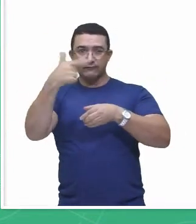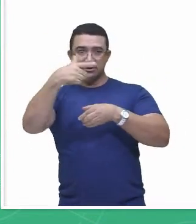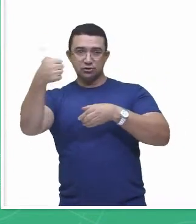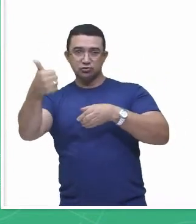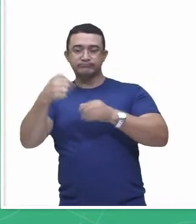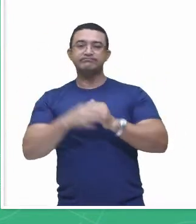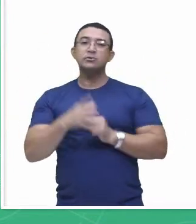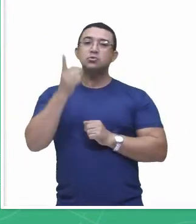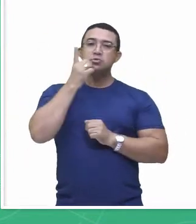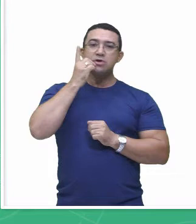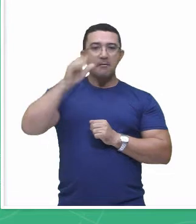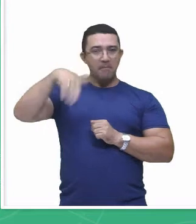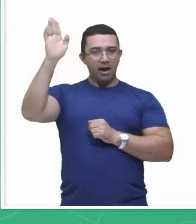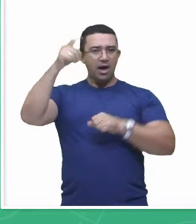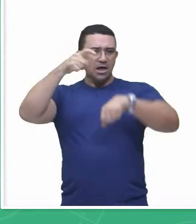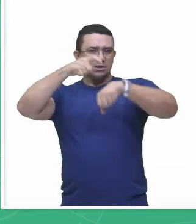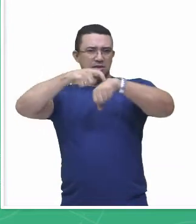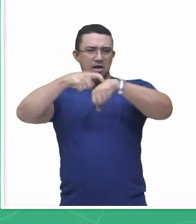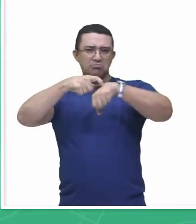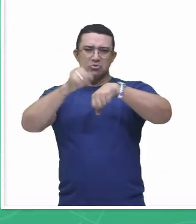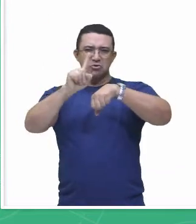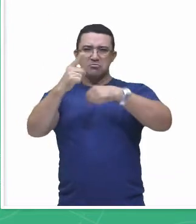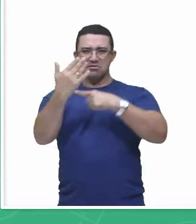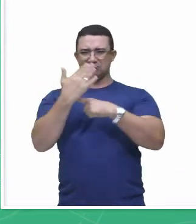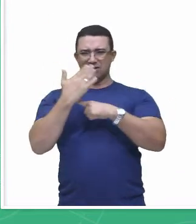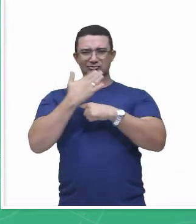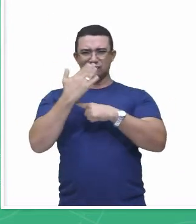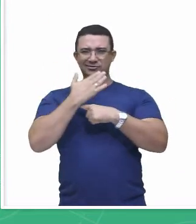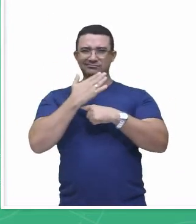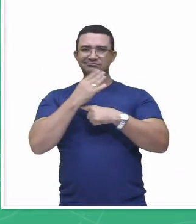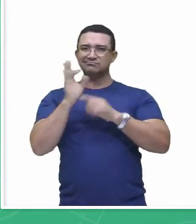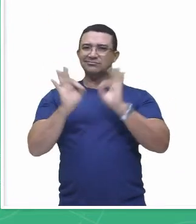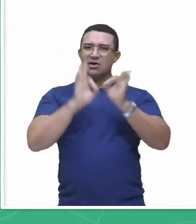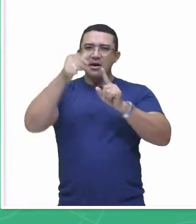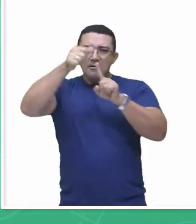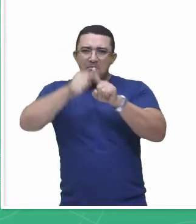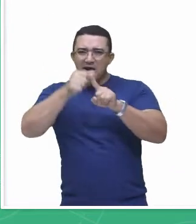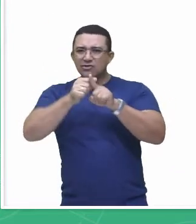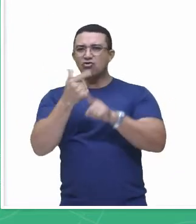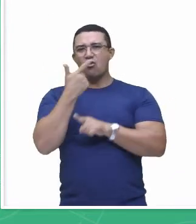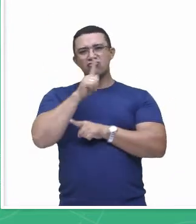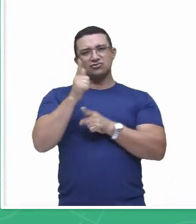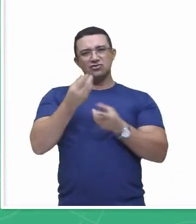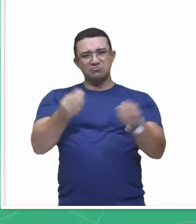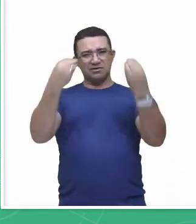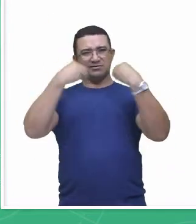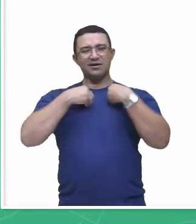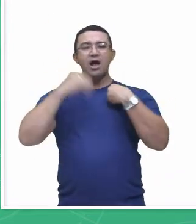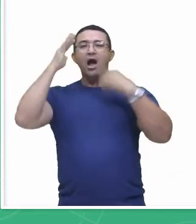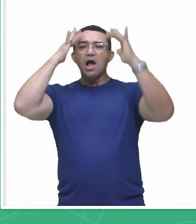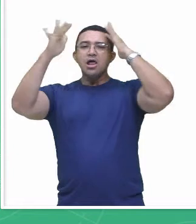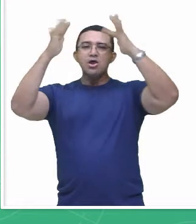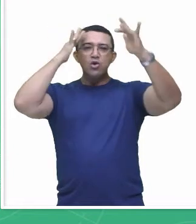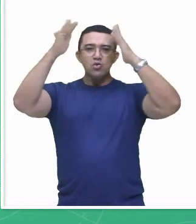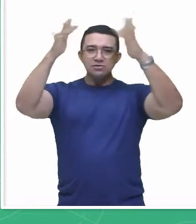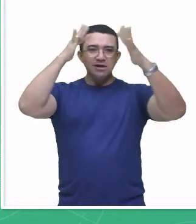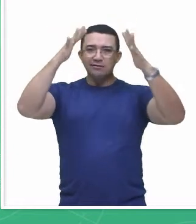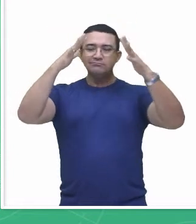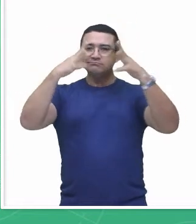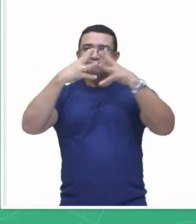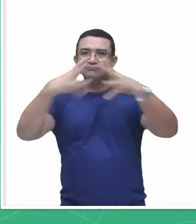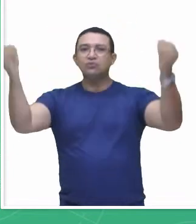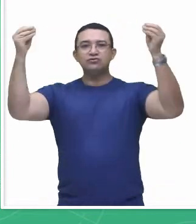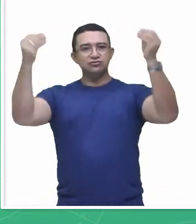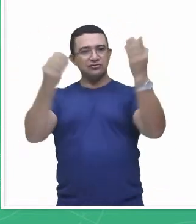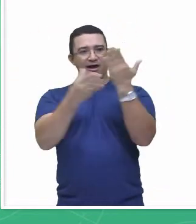dia más, el tiempo no está a mi favor. Los meses no han conseguido devolverme la ilusión. Se me escapa de las manos